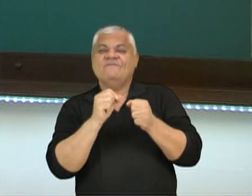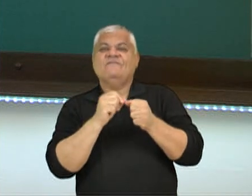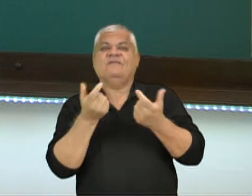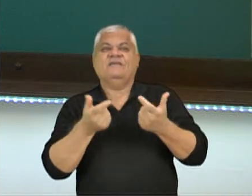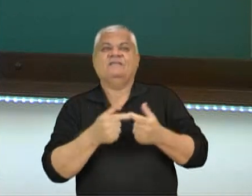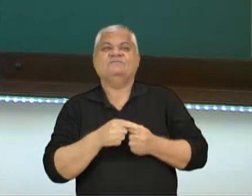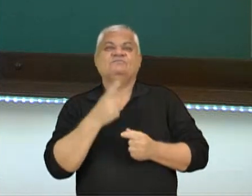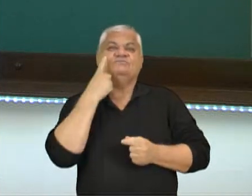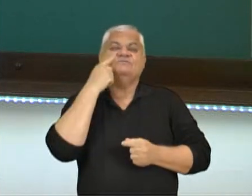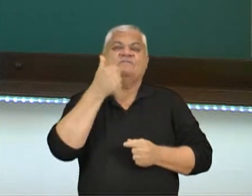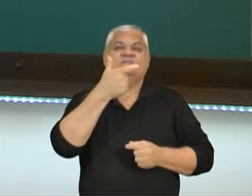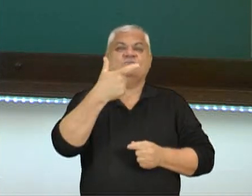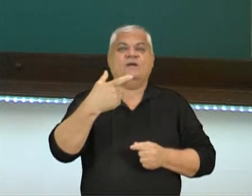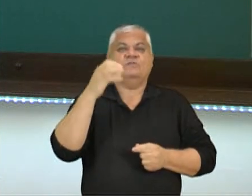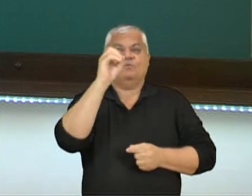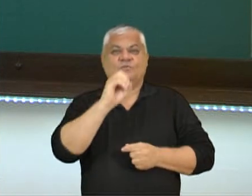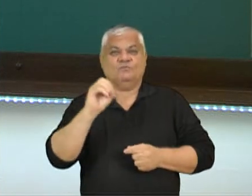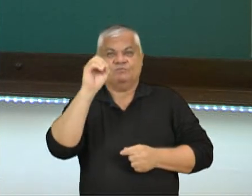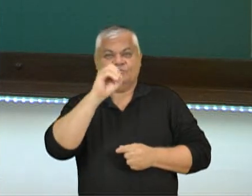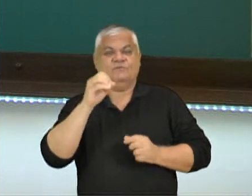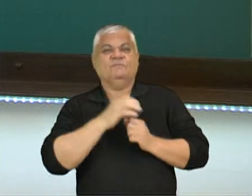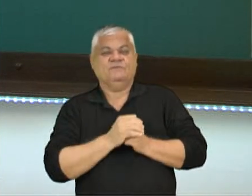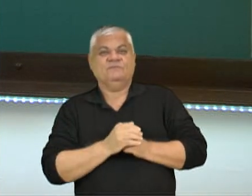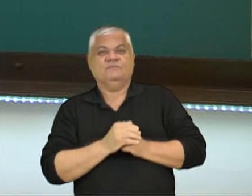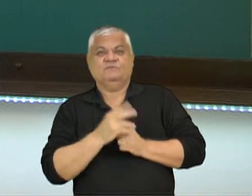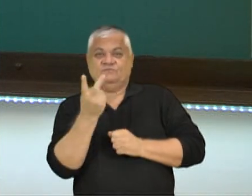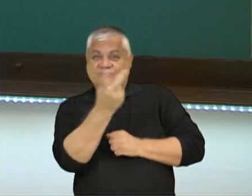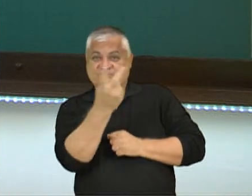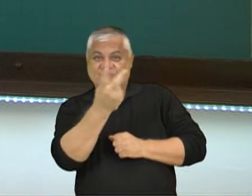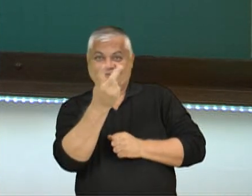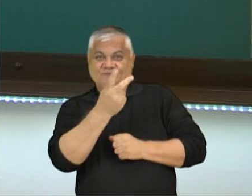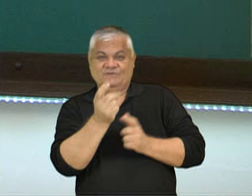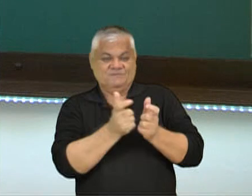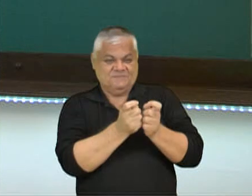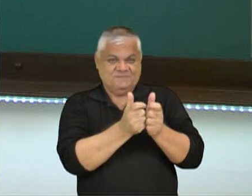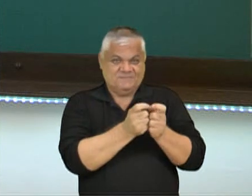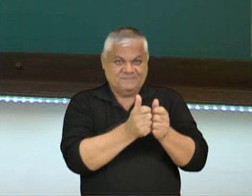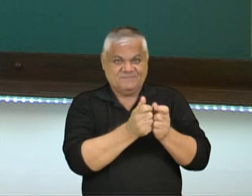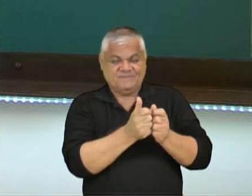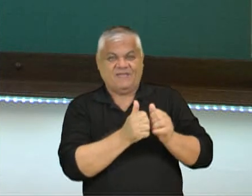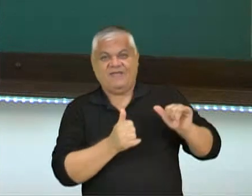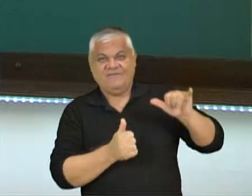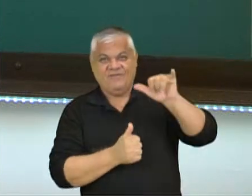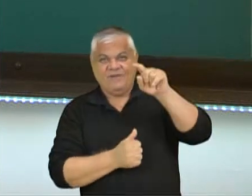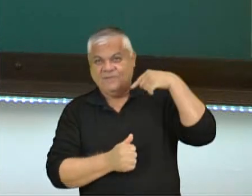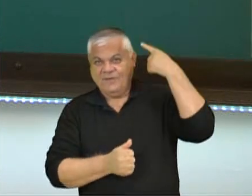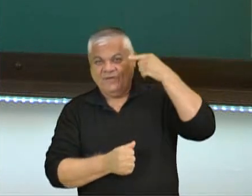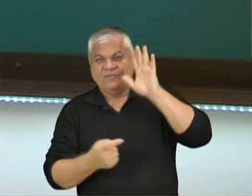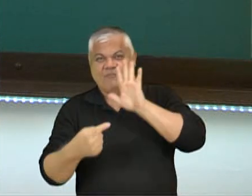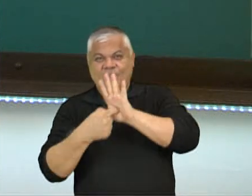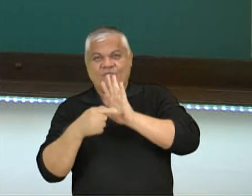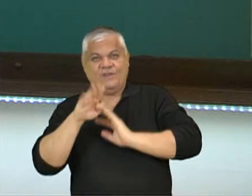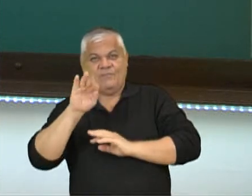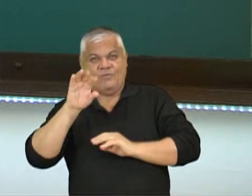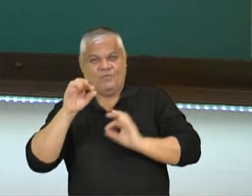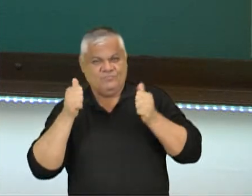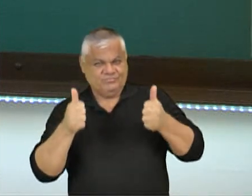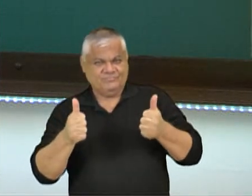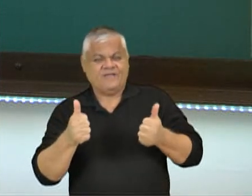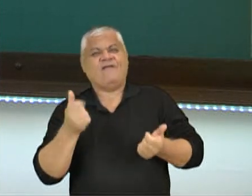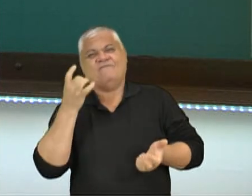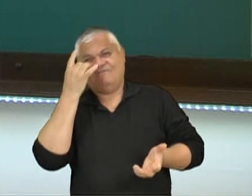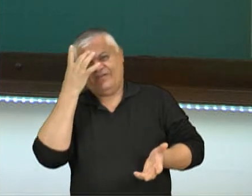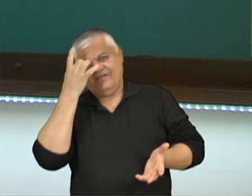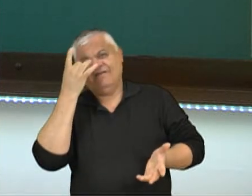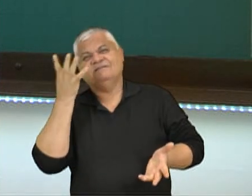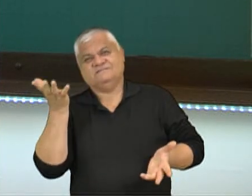dia 24 de outubro para os dois jogos, né? O Avião Maluco e o Furabolo. Tranquilo, né? Basta